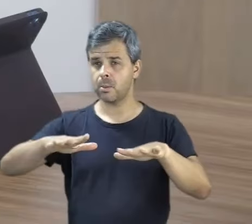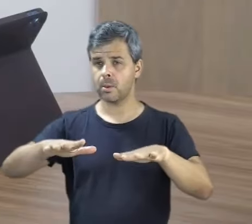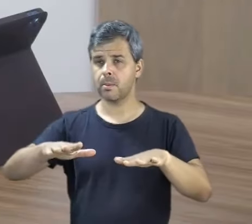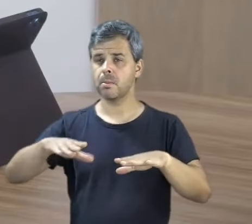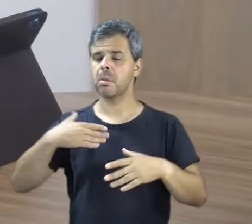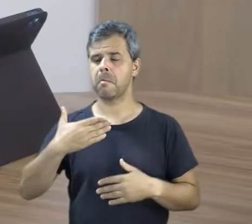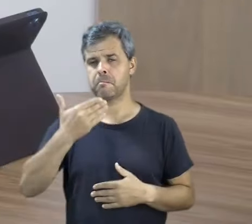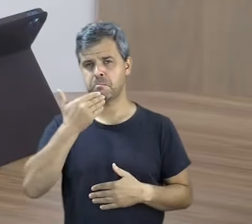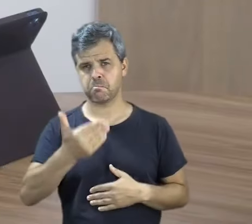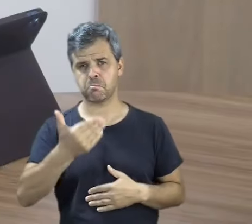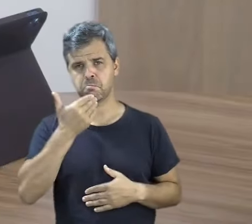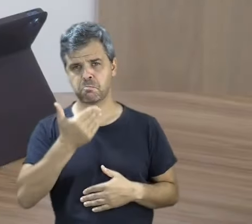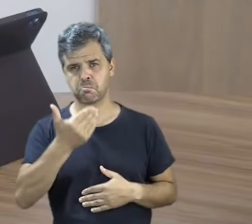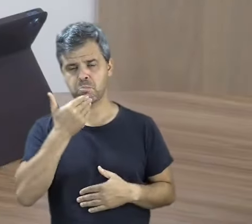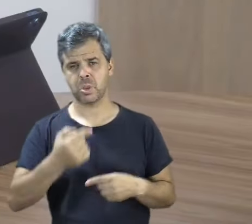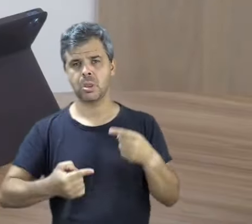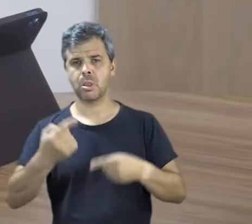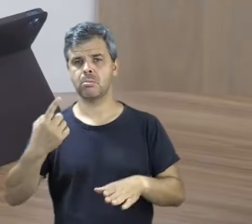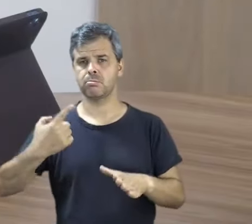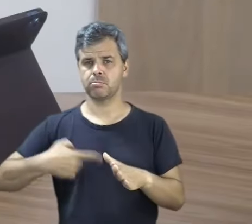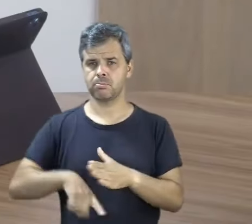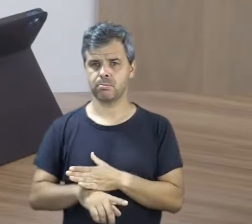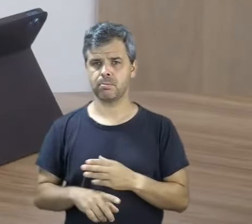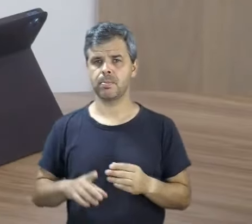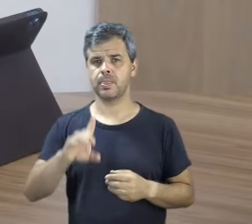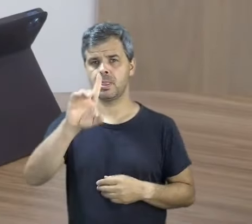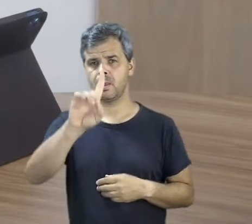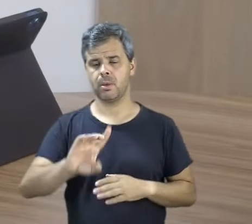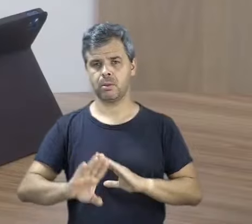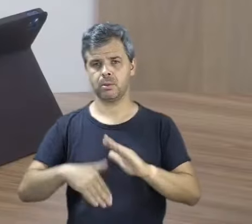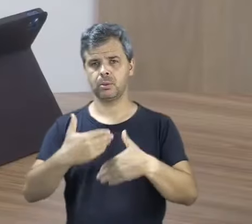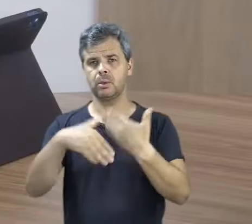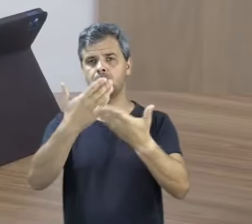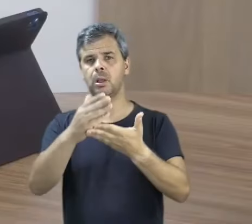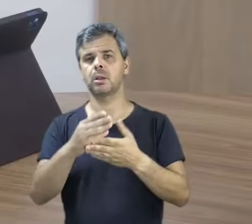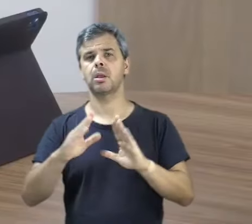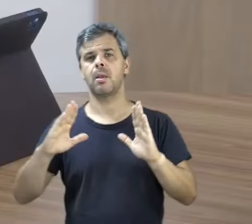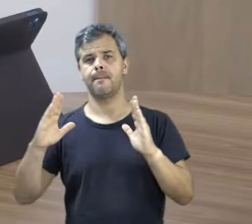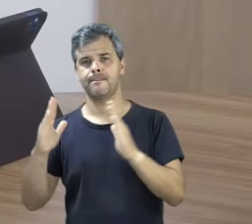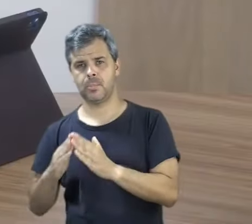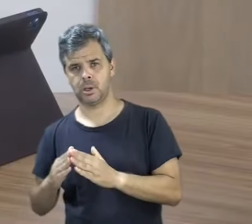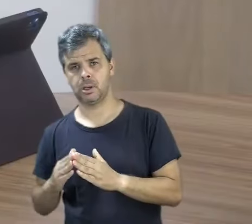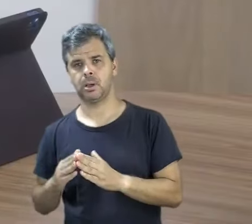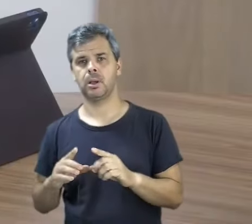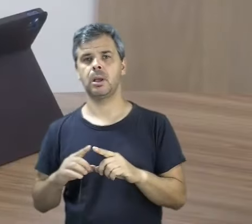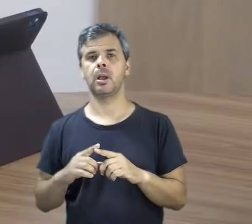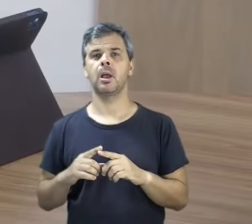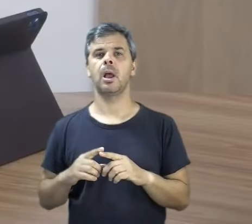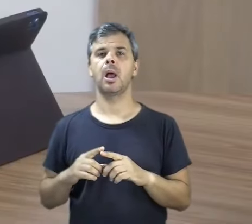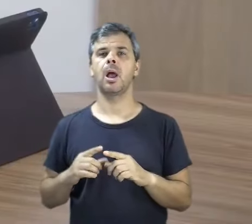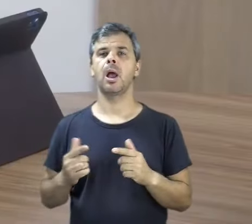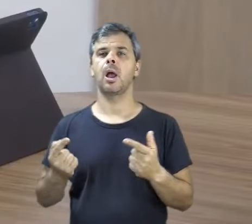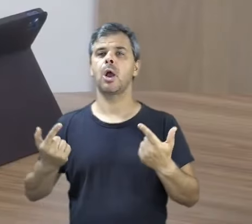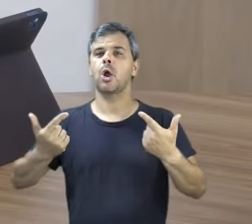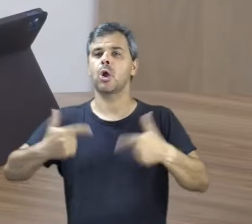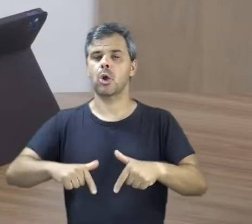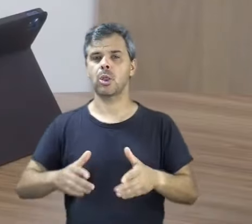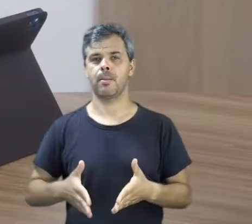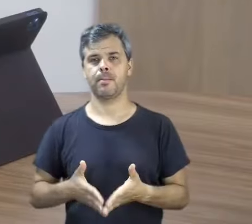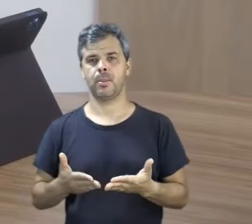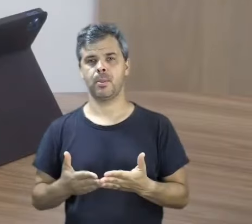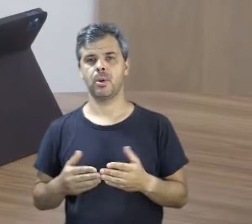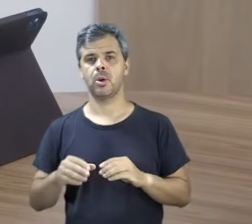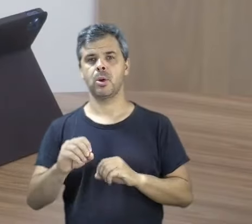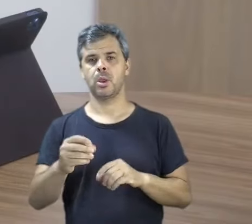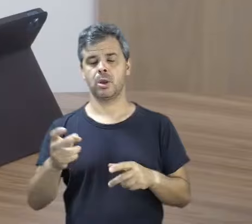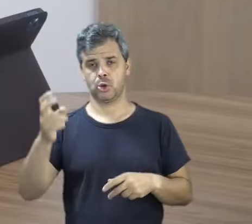sociais vêm reivindicando um debate mais aprofundado, Sim. direito ao desenvolvimento, moradia e medidas contra a pobreza,